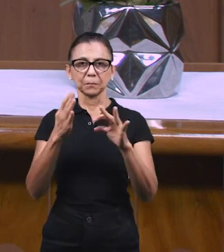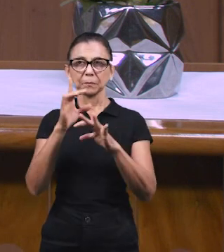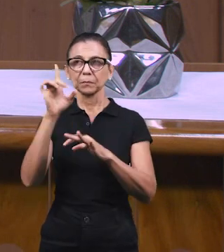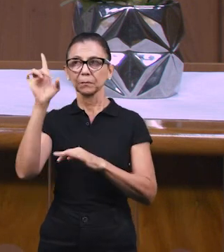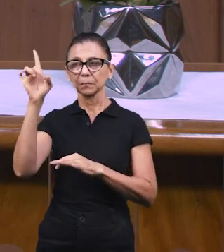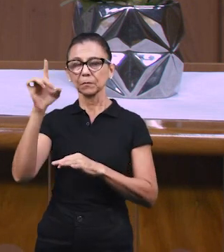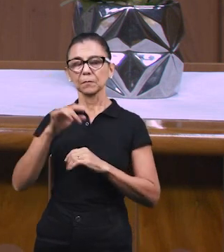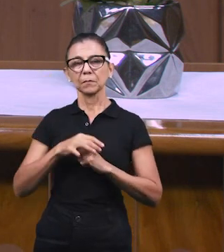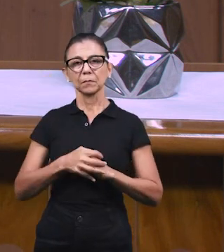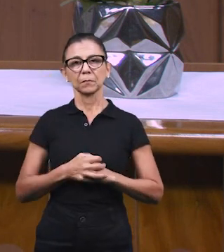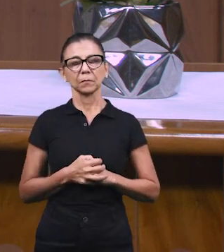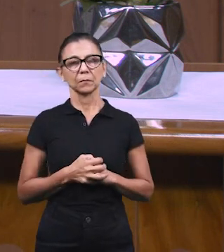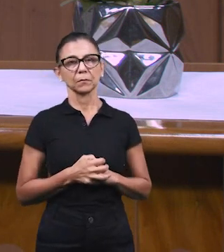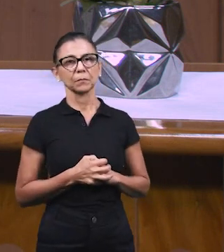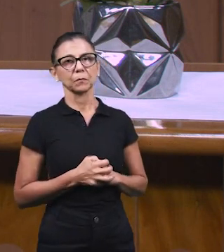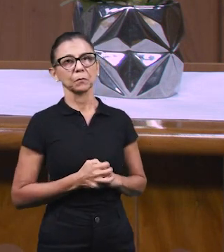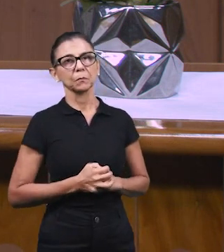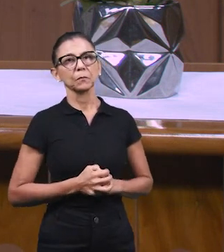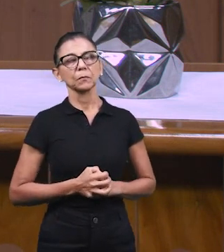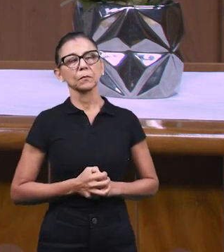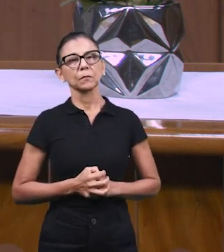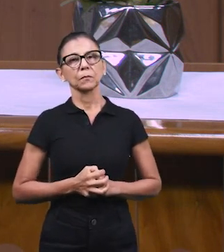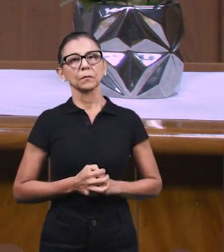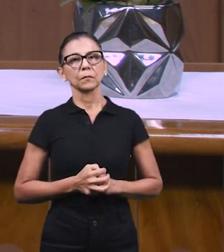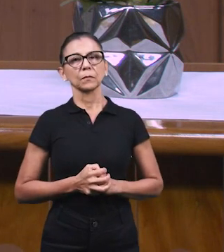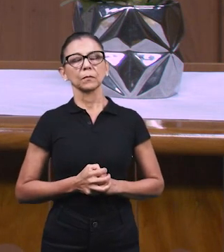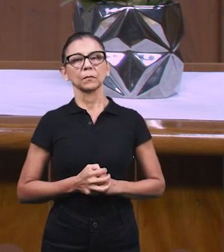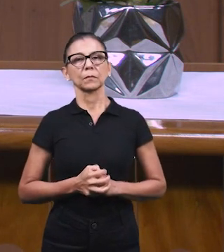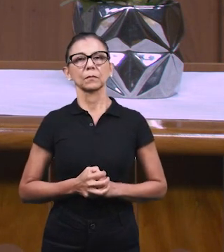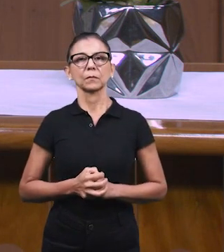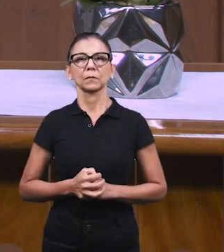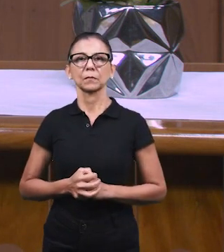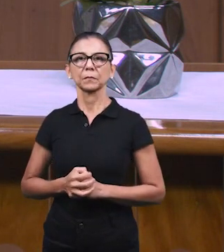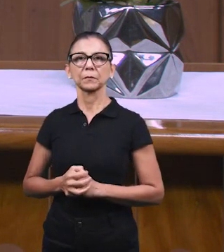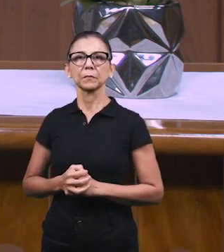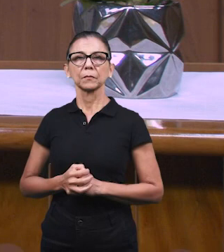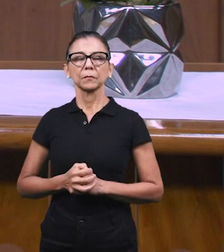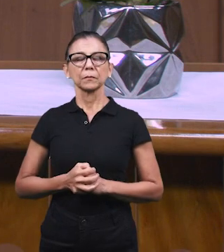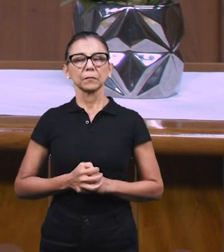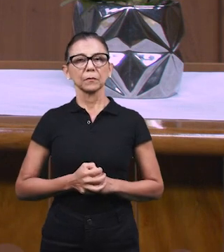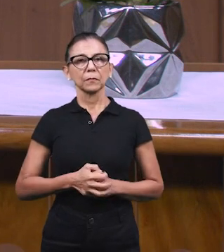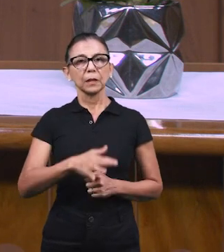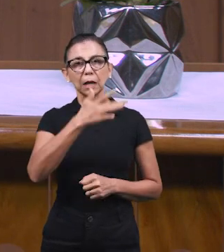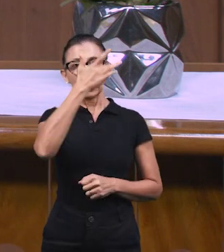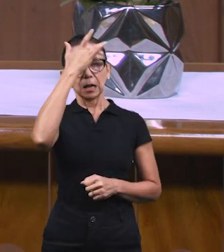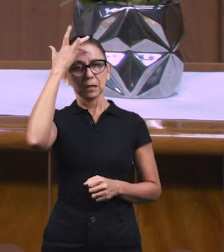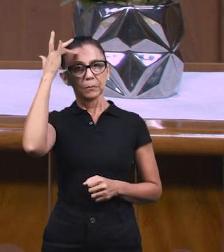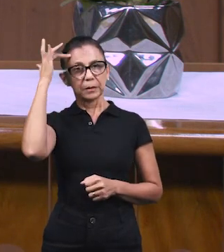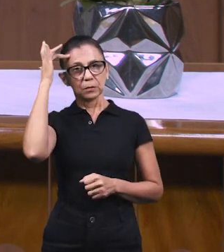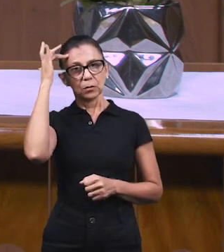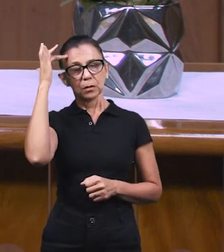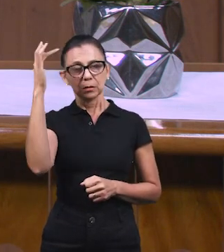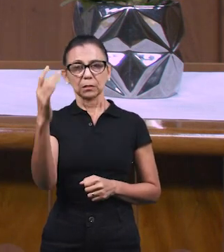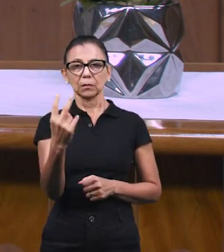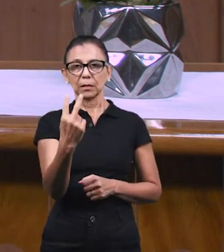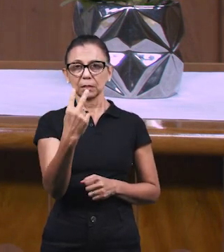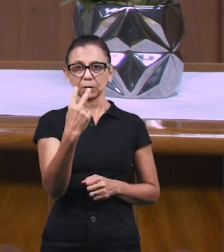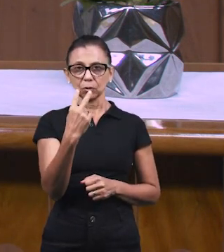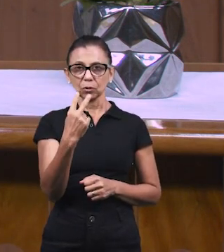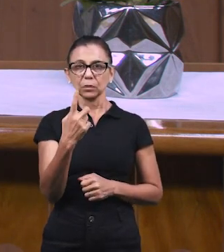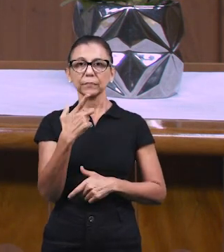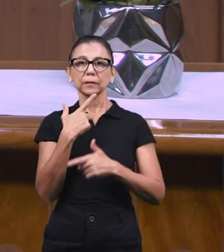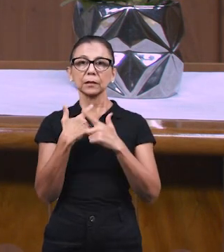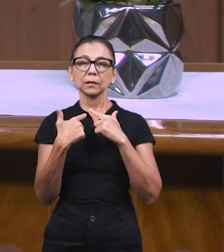Glória a Deus. Aqueles que nos acompanham e que desejam